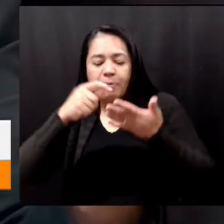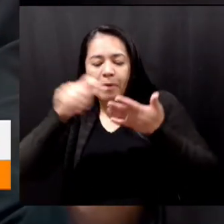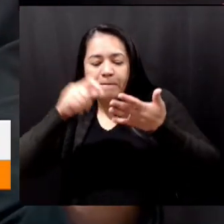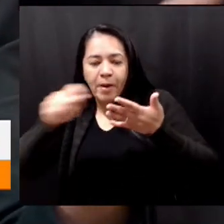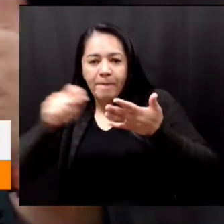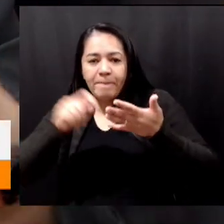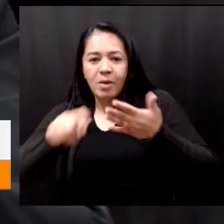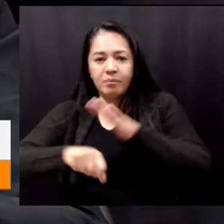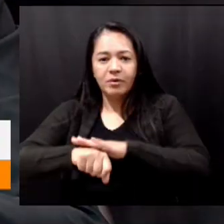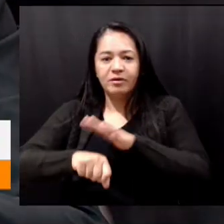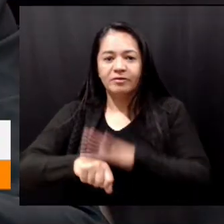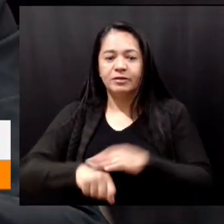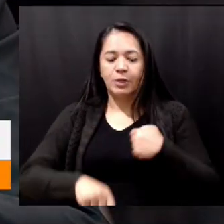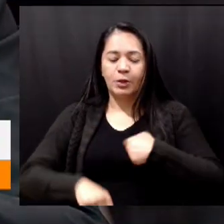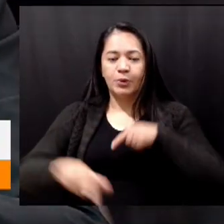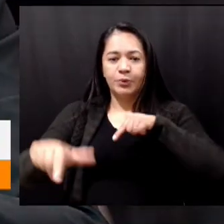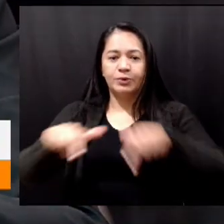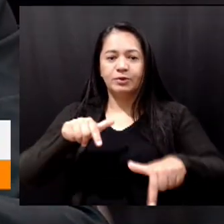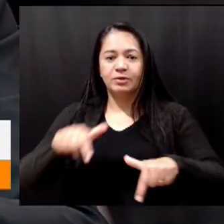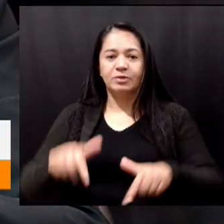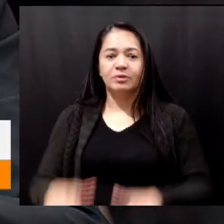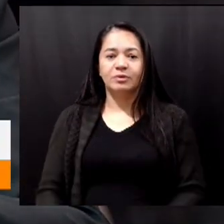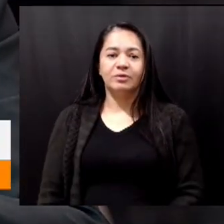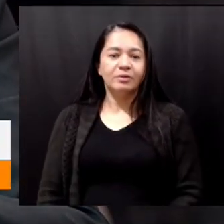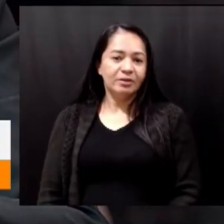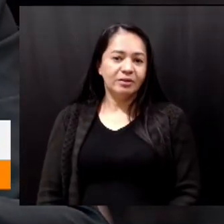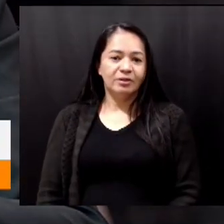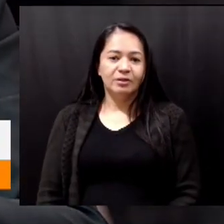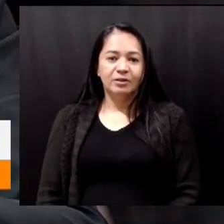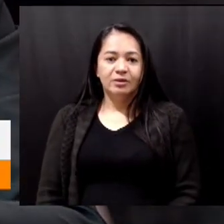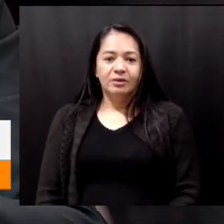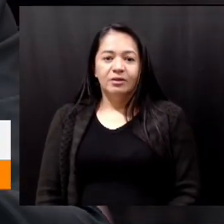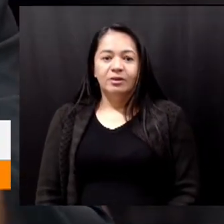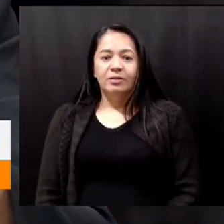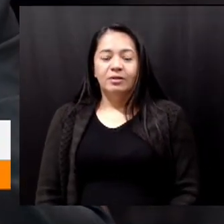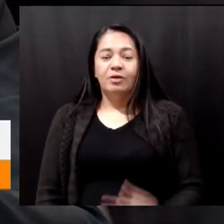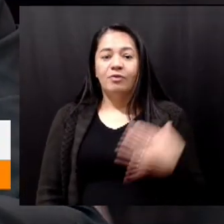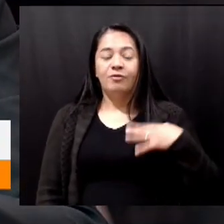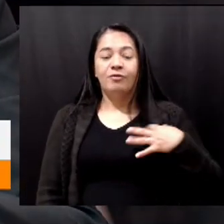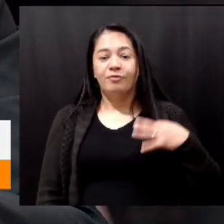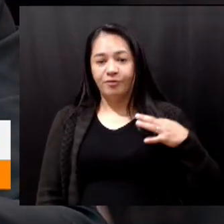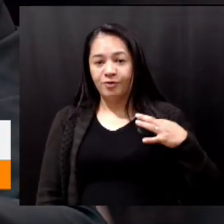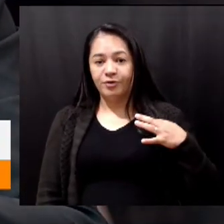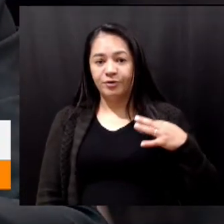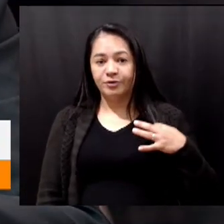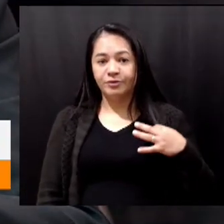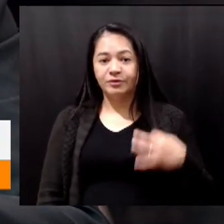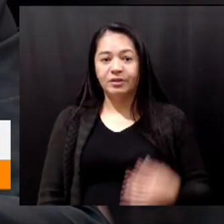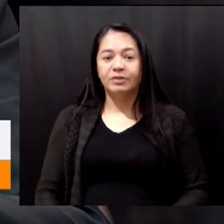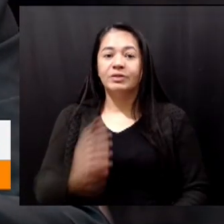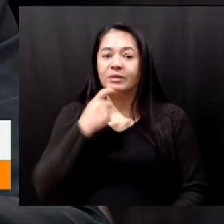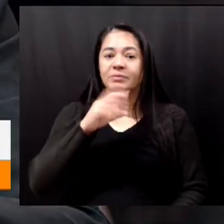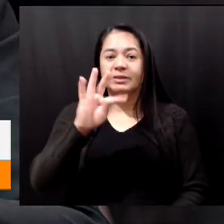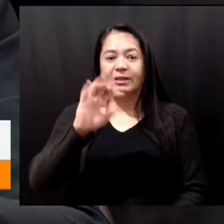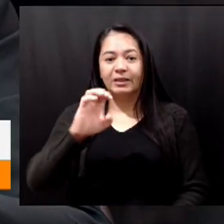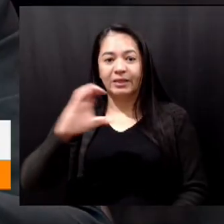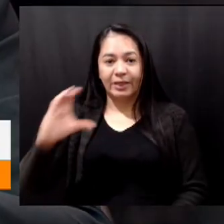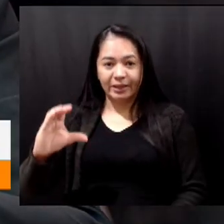que eu falei, é trabalho voluntário, né, no Campinas Tech, mas eu trabalho no Bion, que é o hub de inovação da